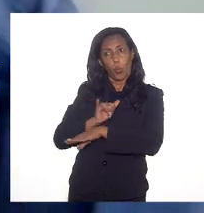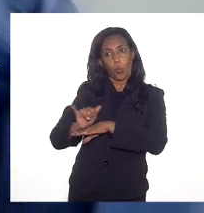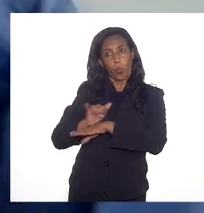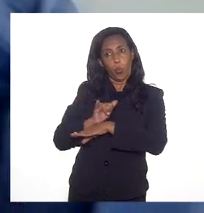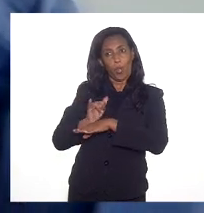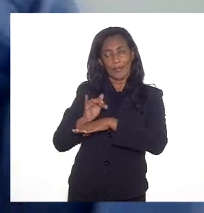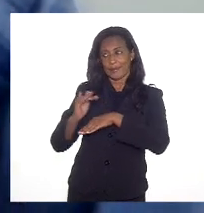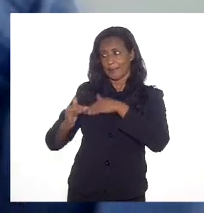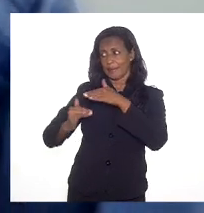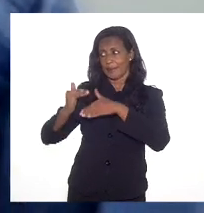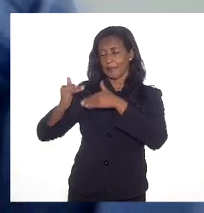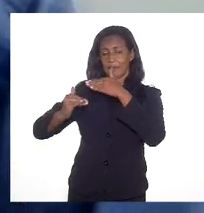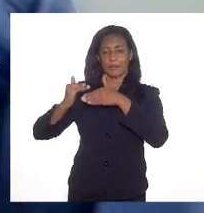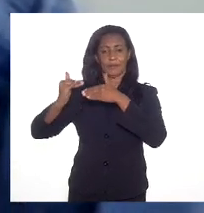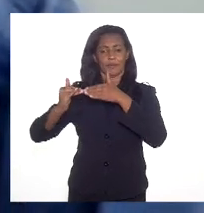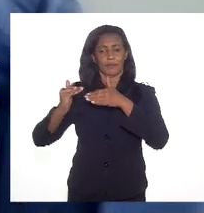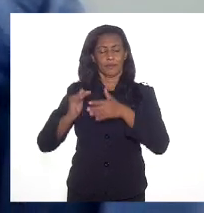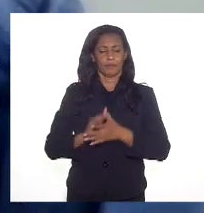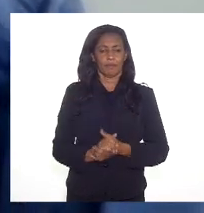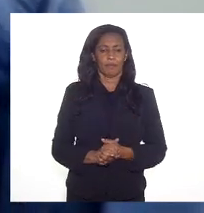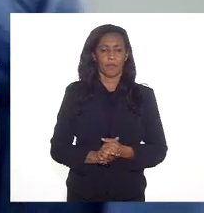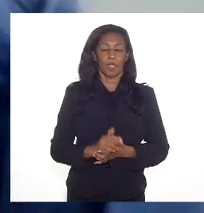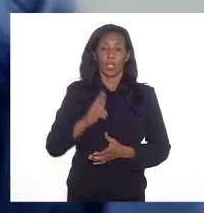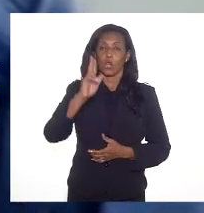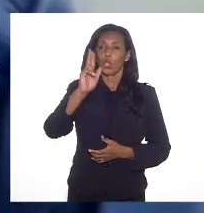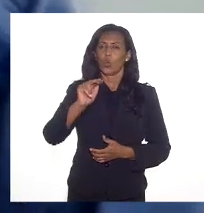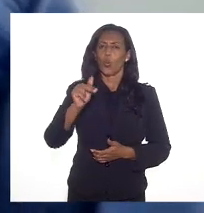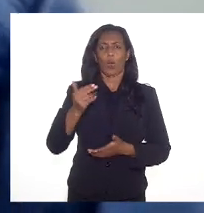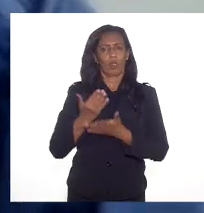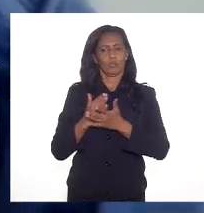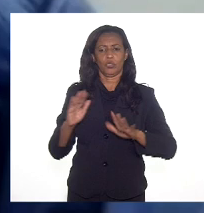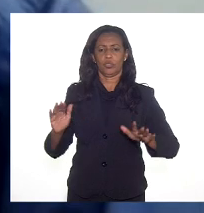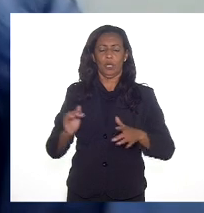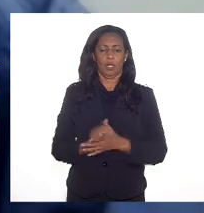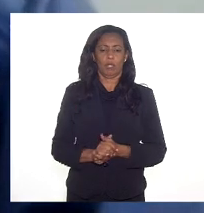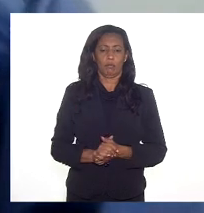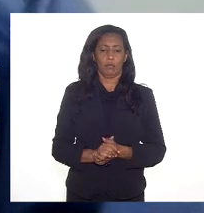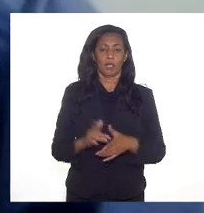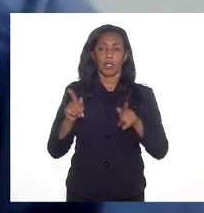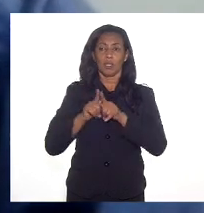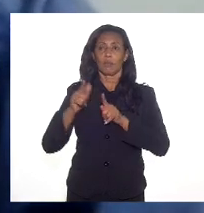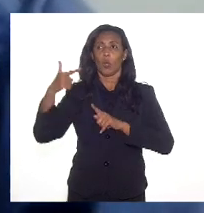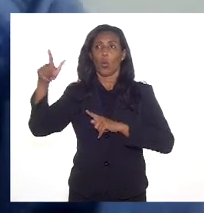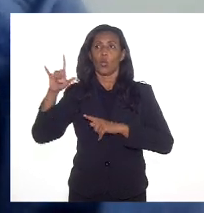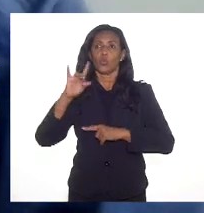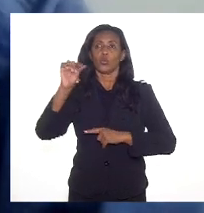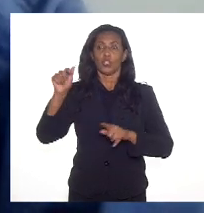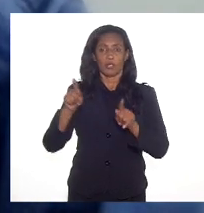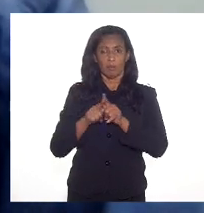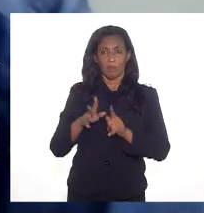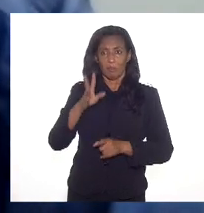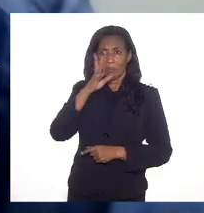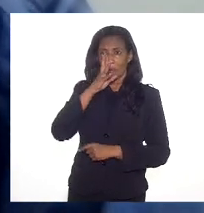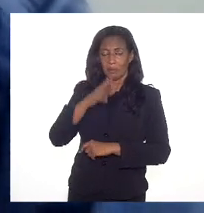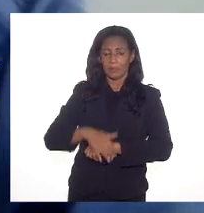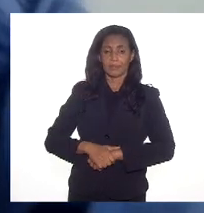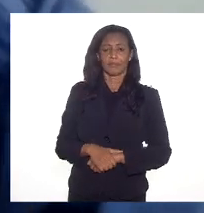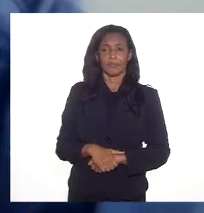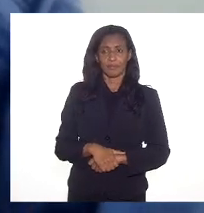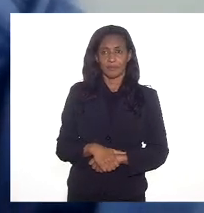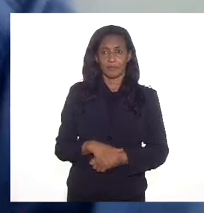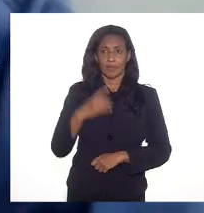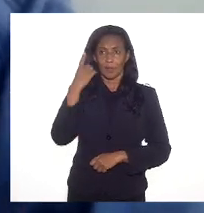de desenvolvimento, deputado Marta Rocha, e nunca está. E outro dia também me surpreendi, deputada